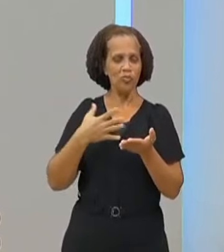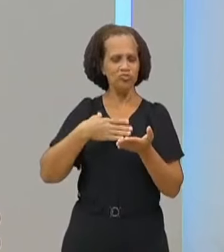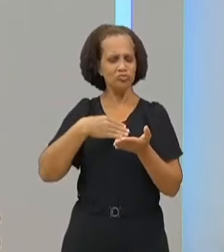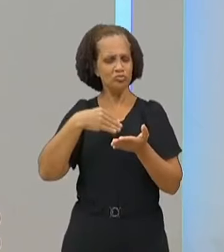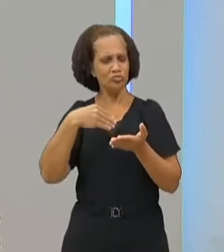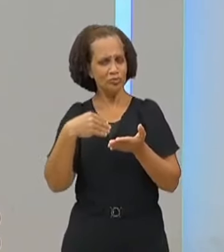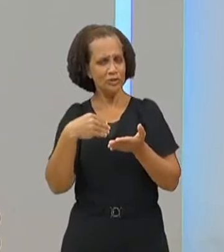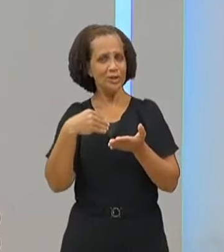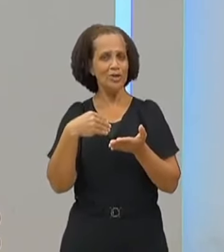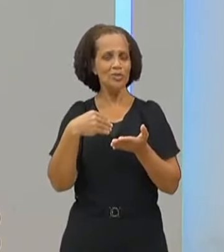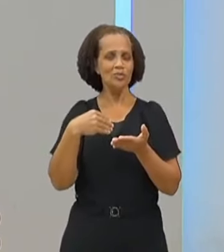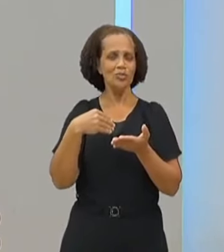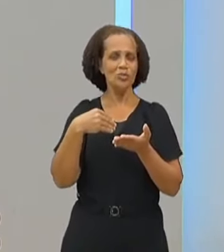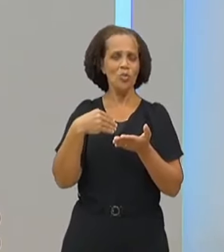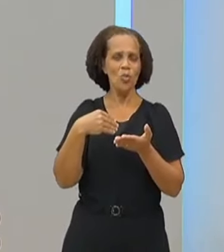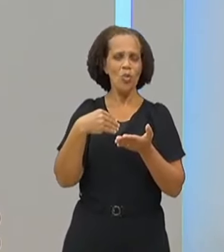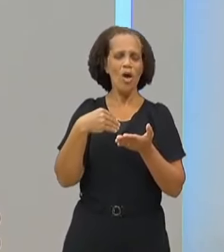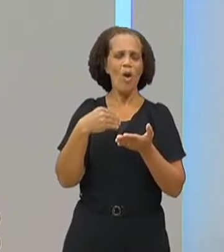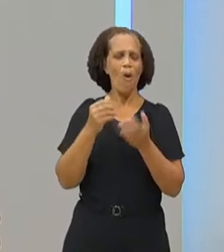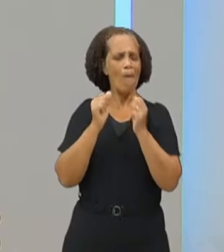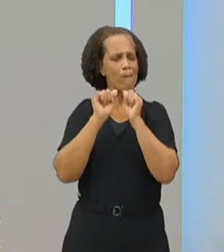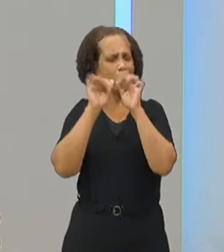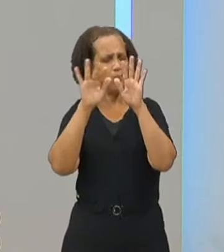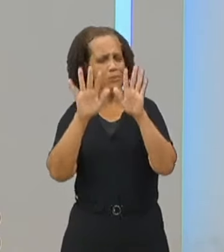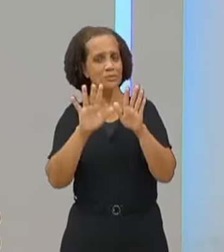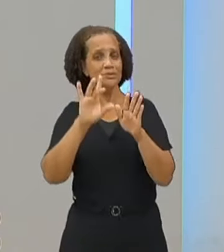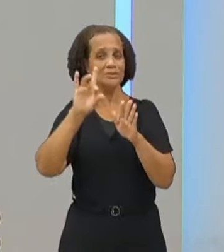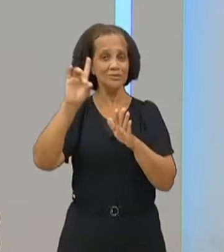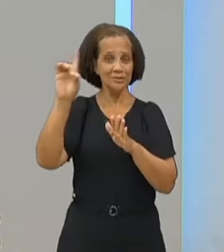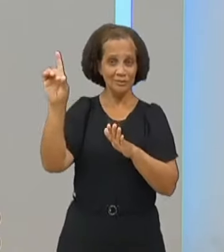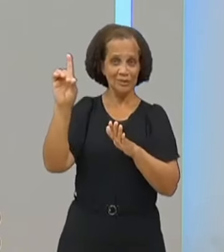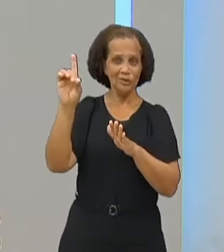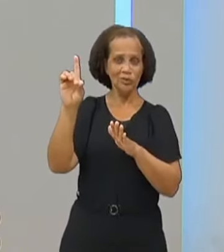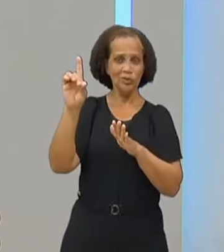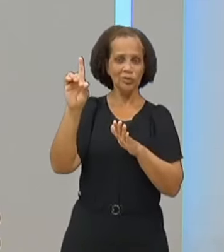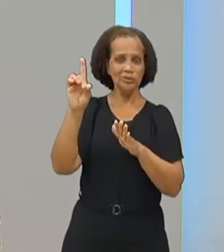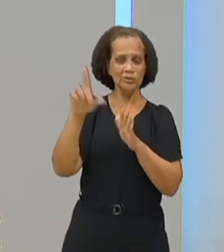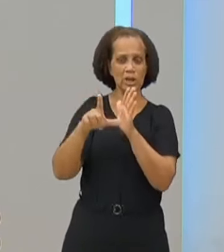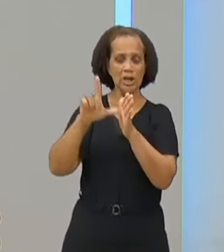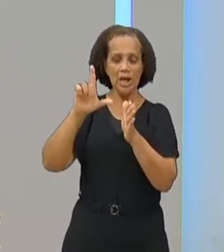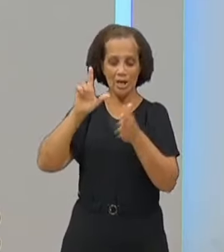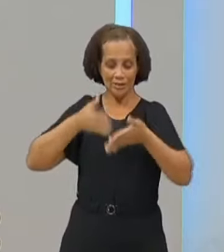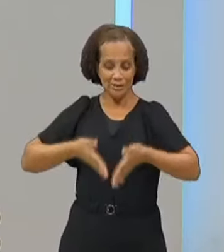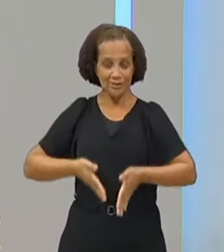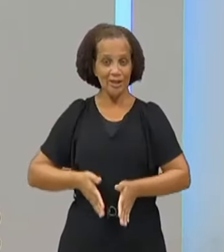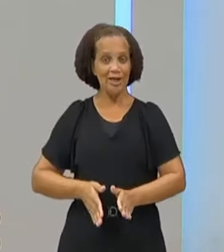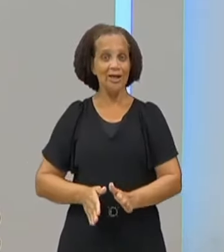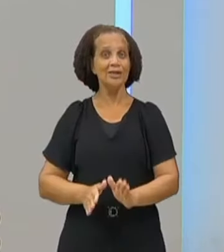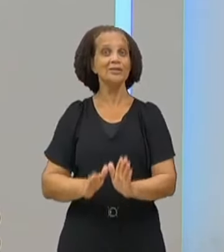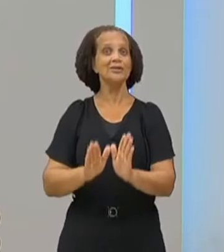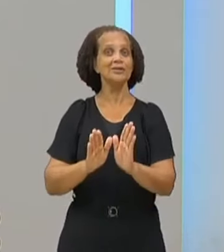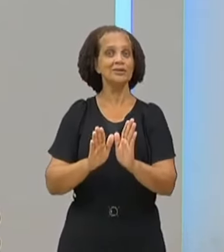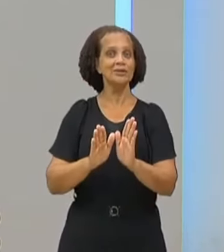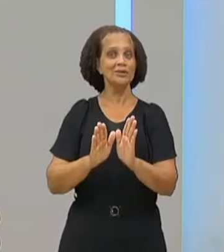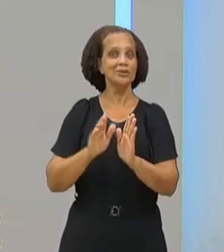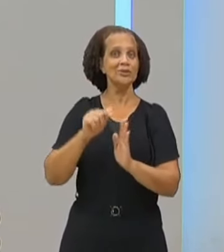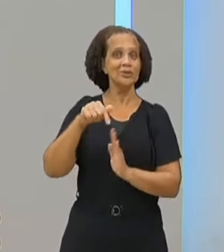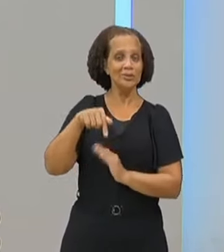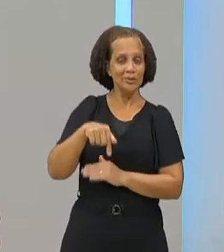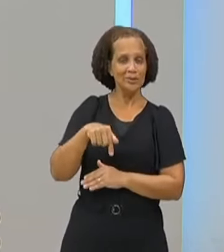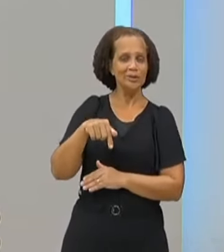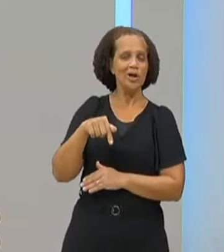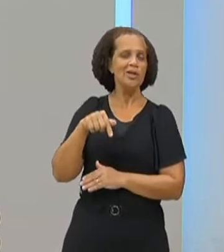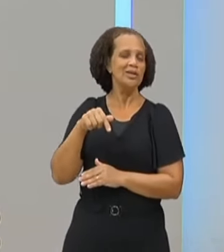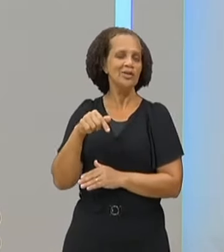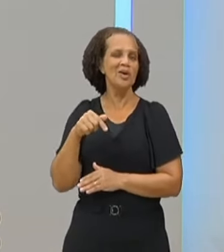para nós. Nasceu na Argentina, quando estávamos na obra missionária. É um argentino que já está bastante abrasileirado,